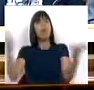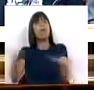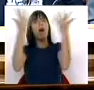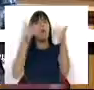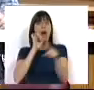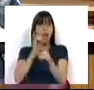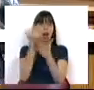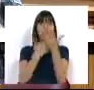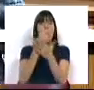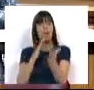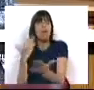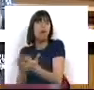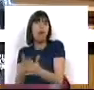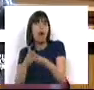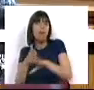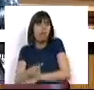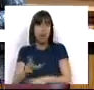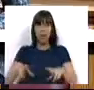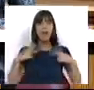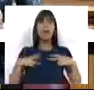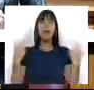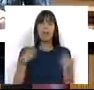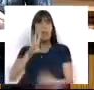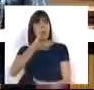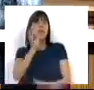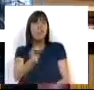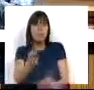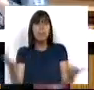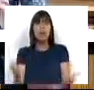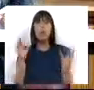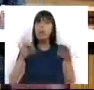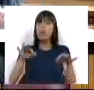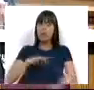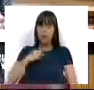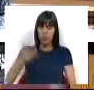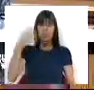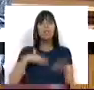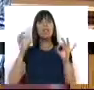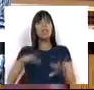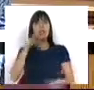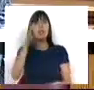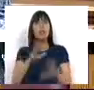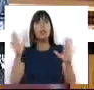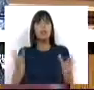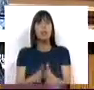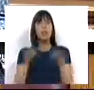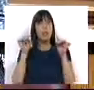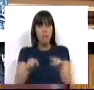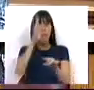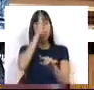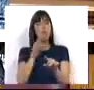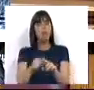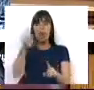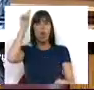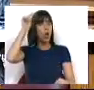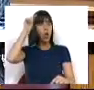redinamizar essa economia e gerar por essa via a riqueza de que o país precisa. Por fim, Sr. Presidente, termino só dizendo o seguinte: este governo